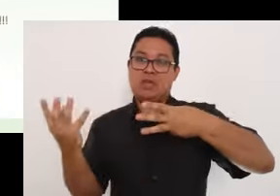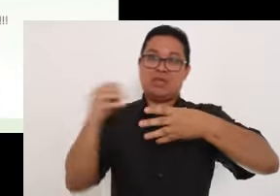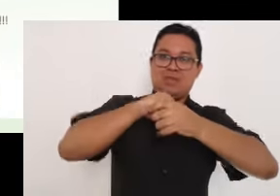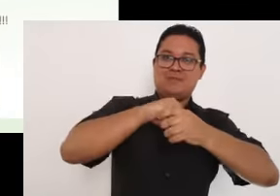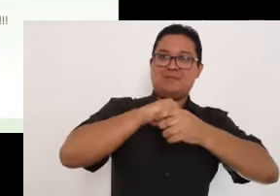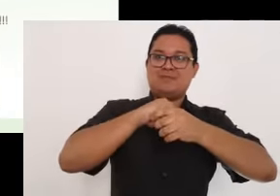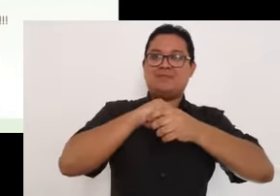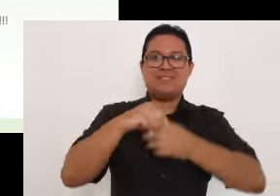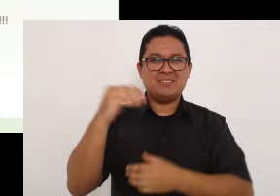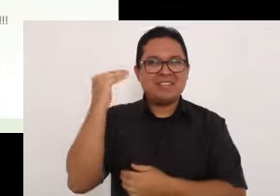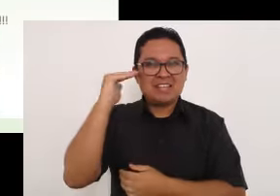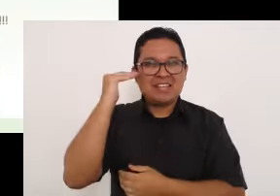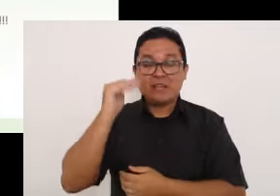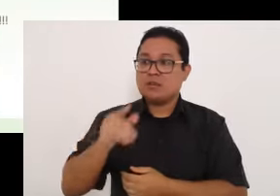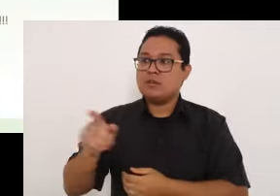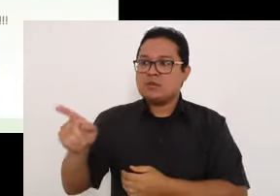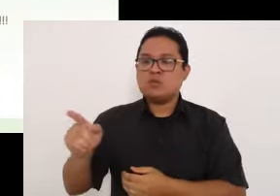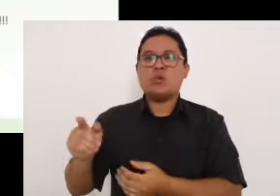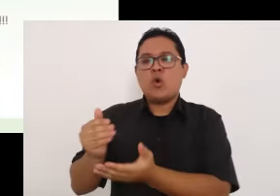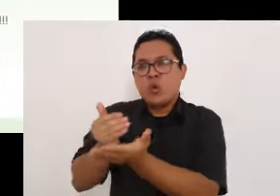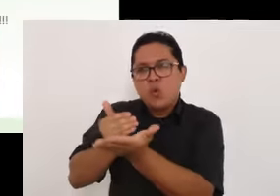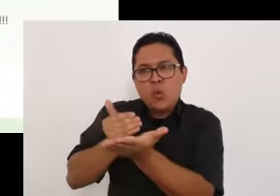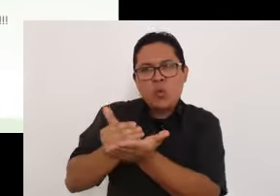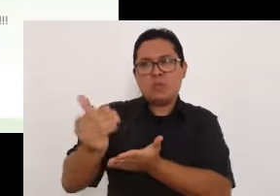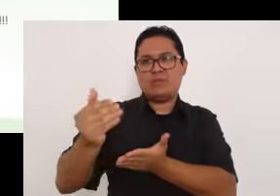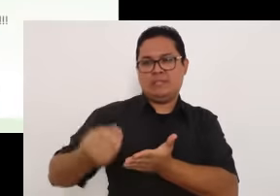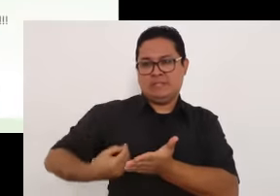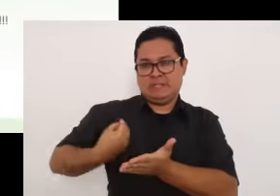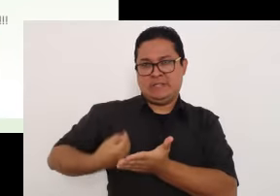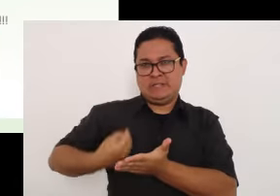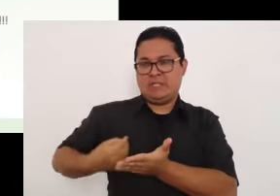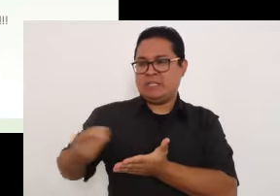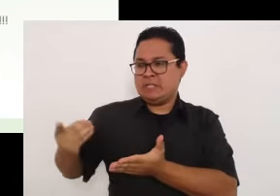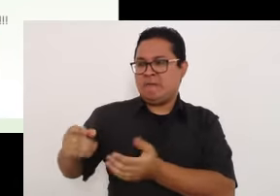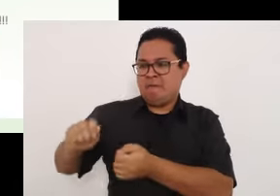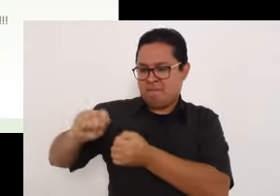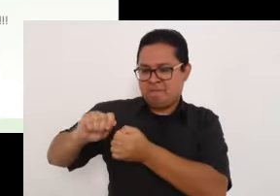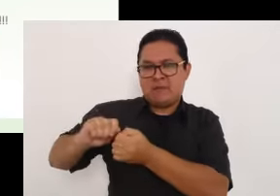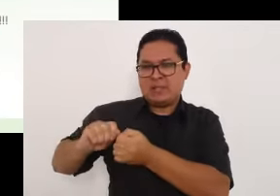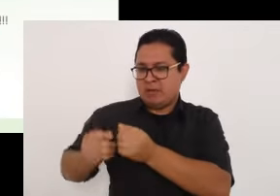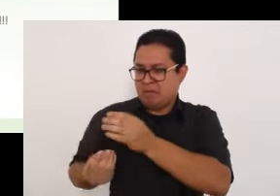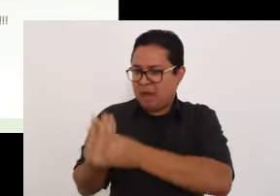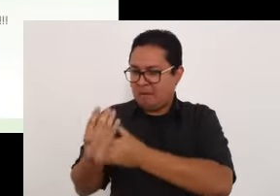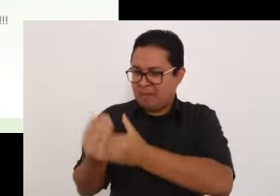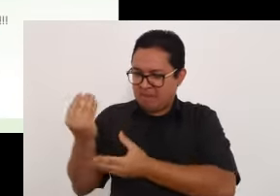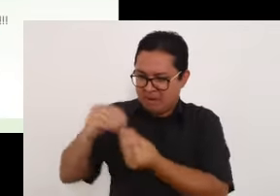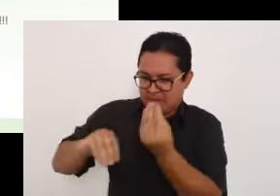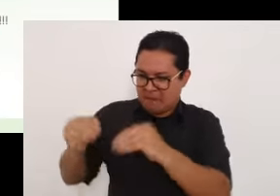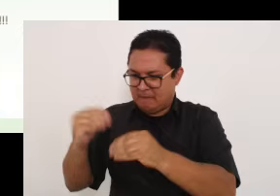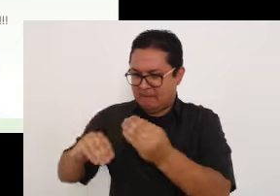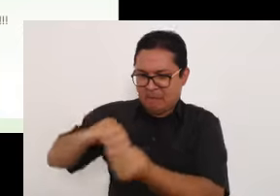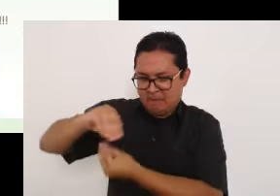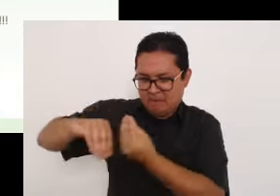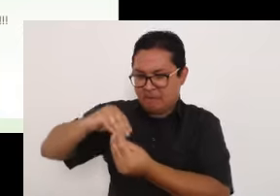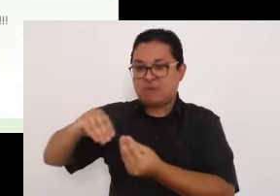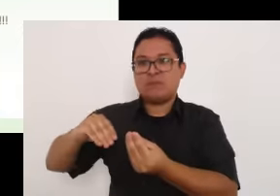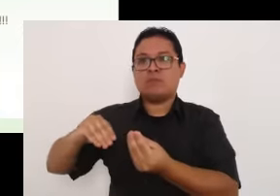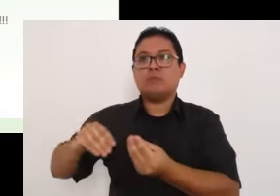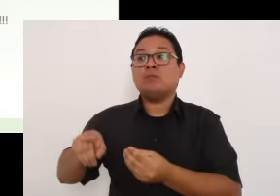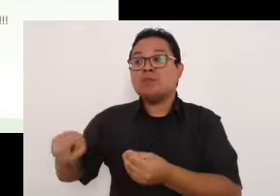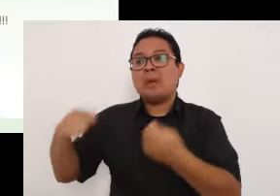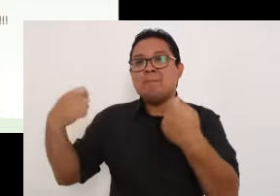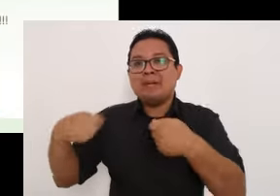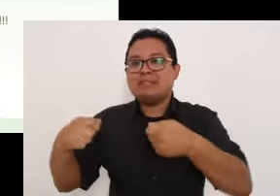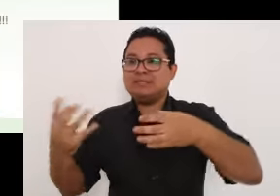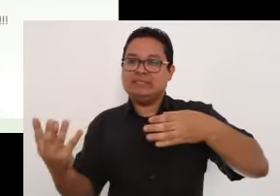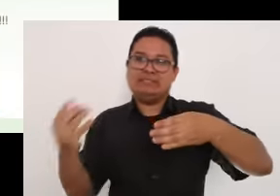as suas enzimas, para ele produzir o seu material genético, ele precisa de uma célula hospedeira. Então, todos os